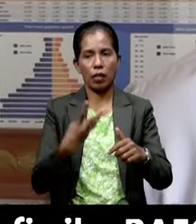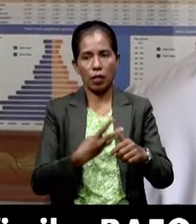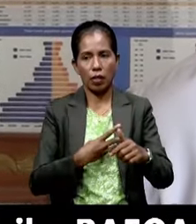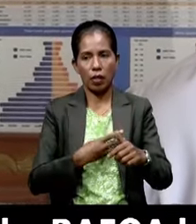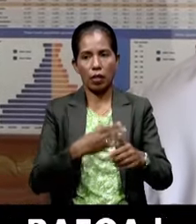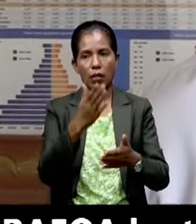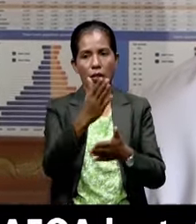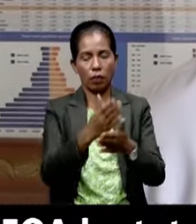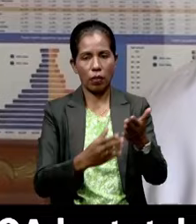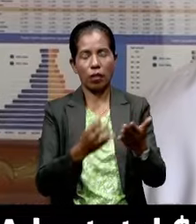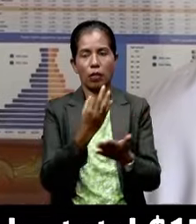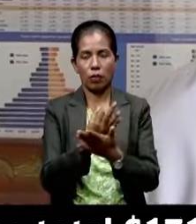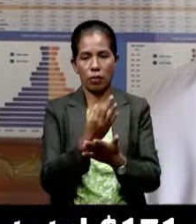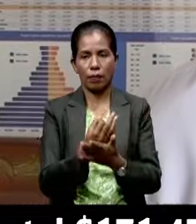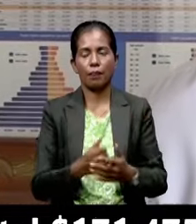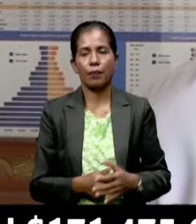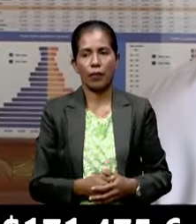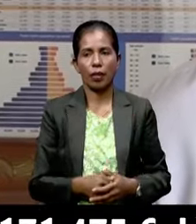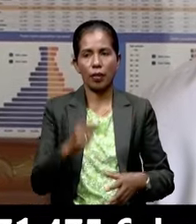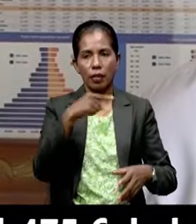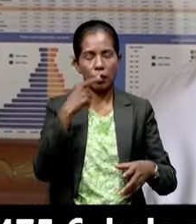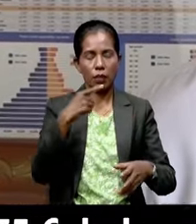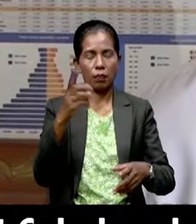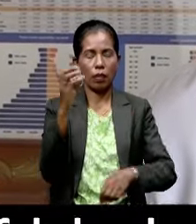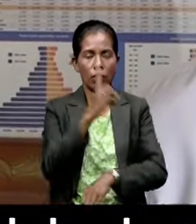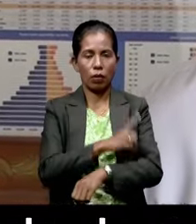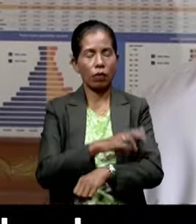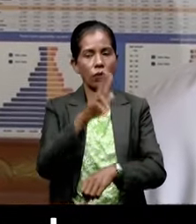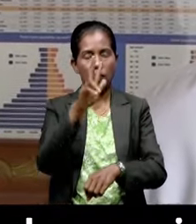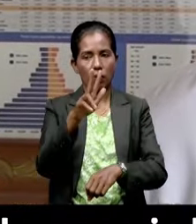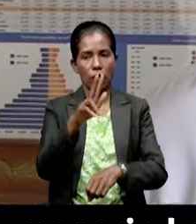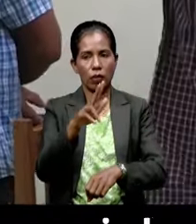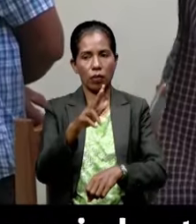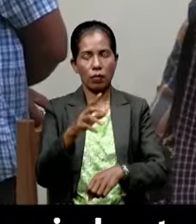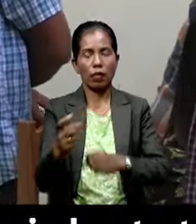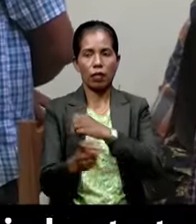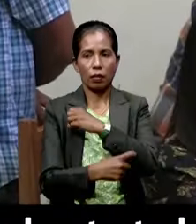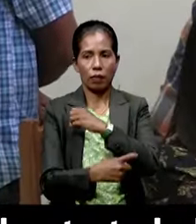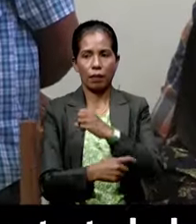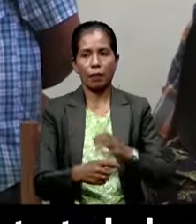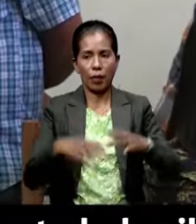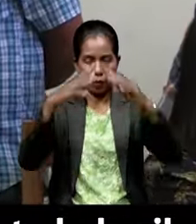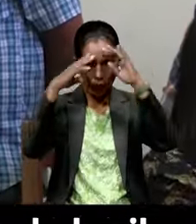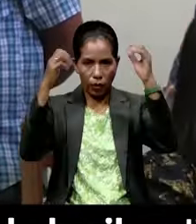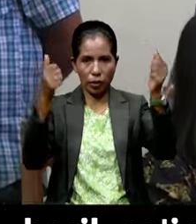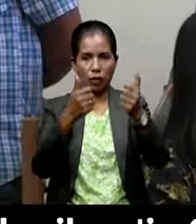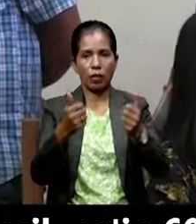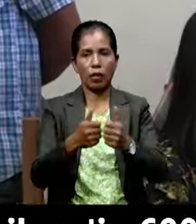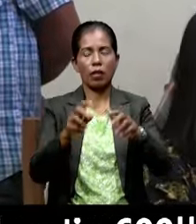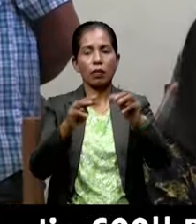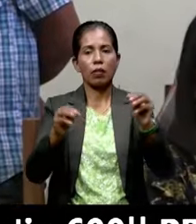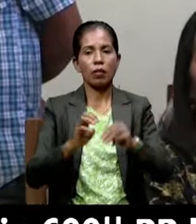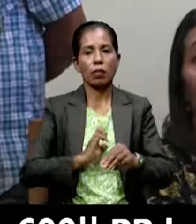ane salario no se maka sali loron tolu ka o semana ida se sansan Presidente Autoridade Município Hermera